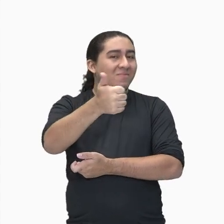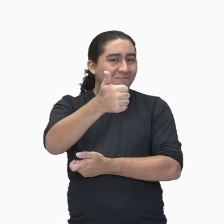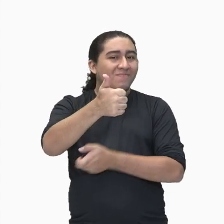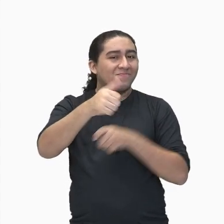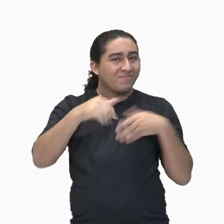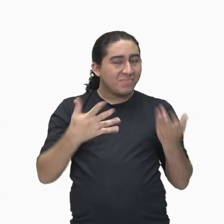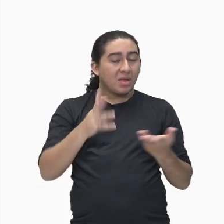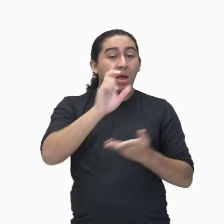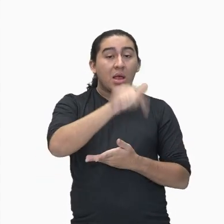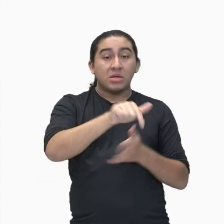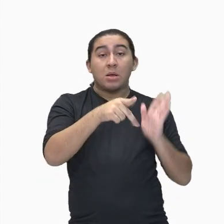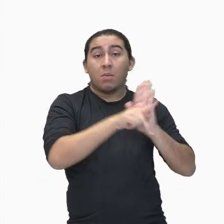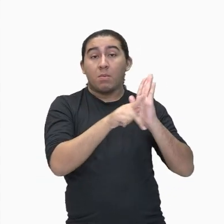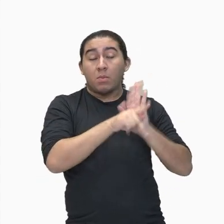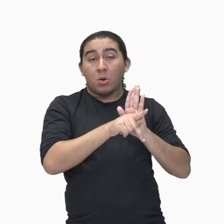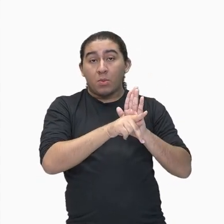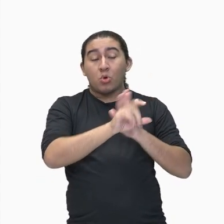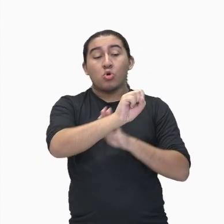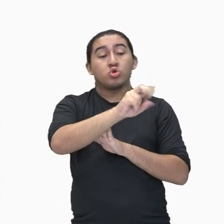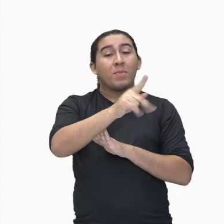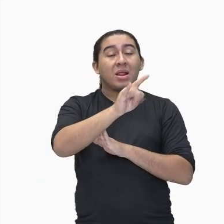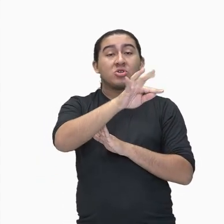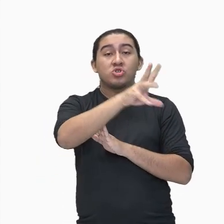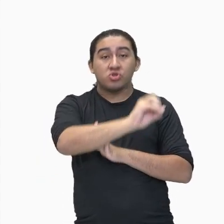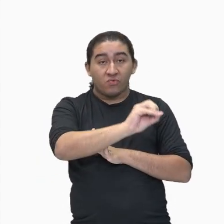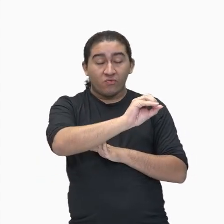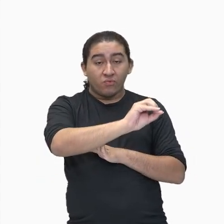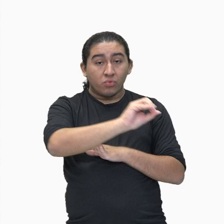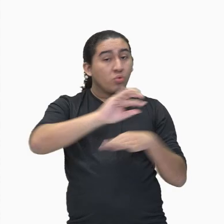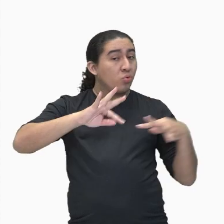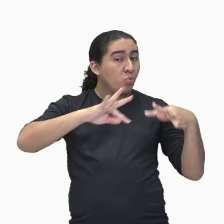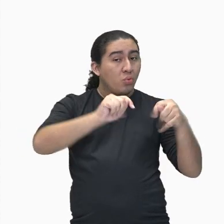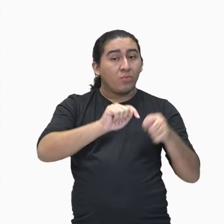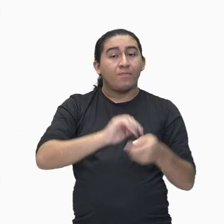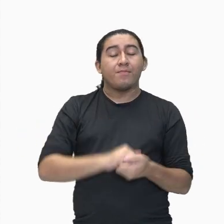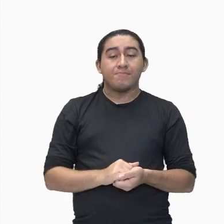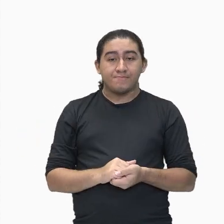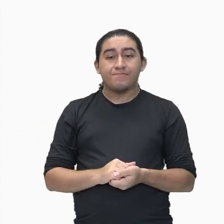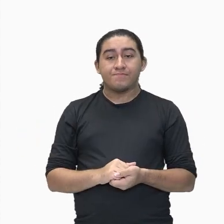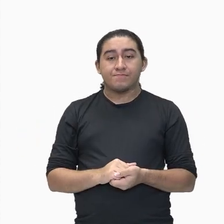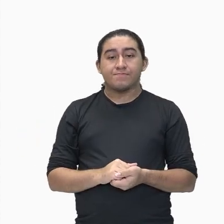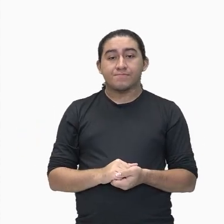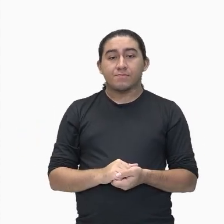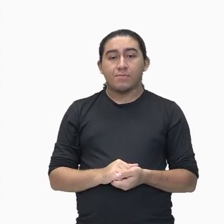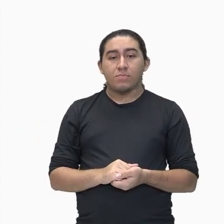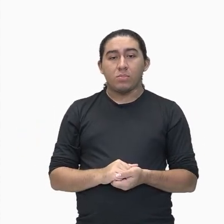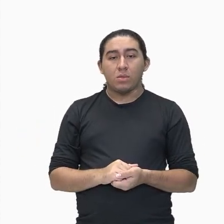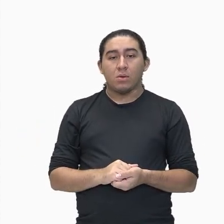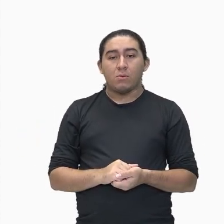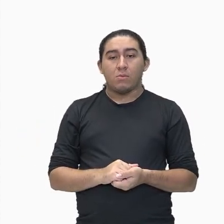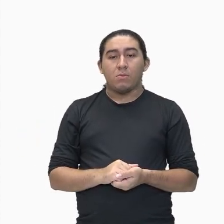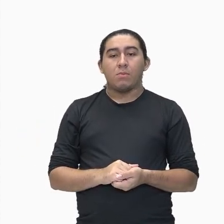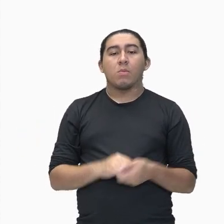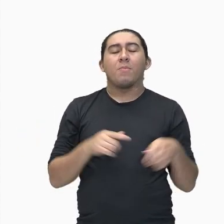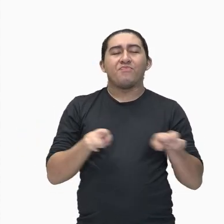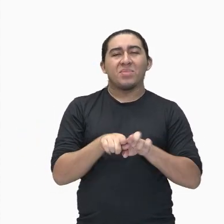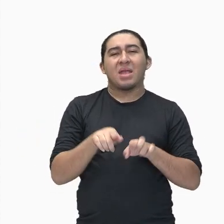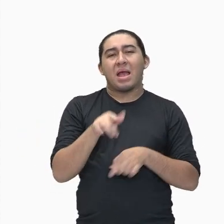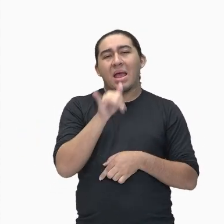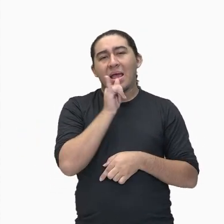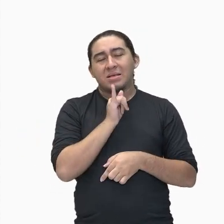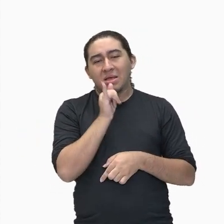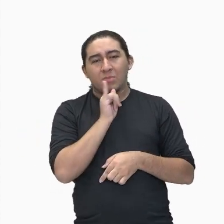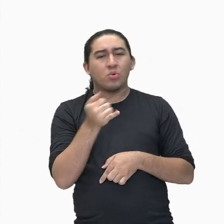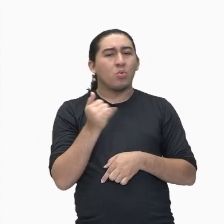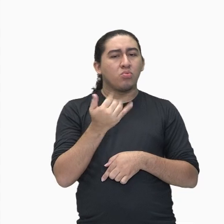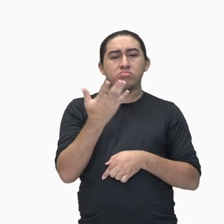é o superlativo absoluto. Ótimo, né? Esse suco está ótimo,